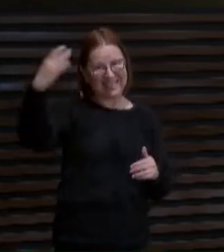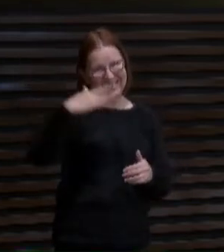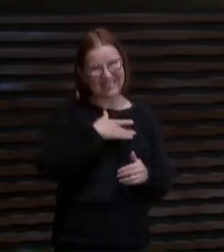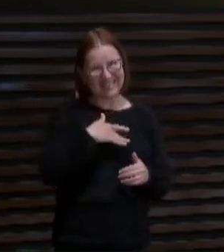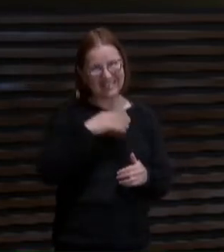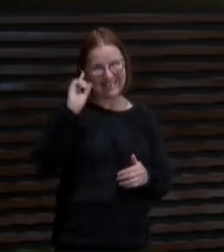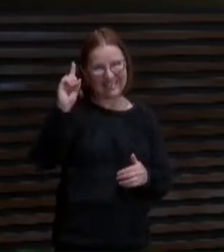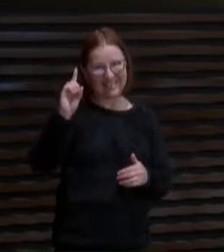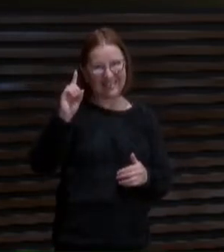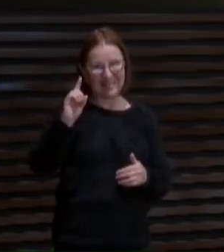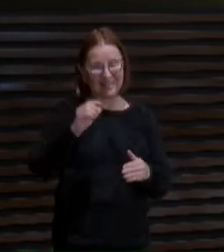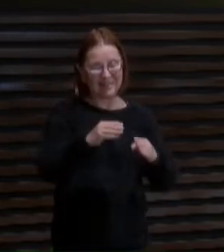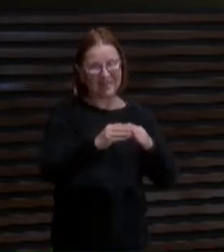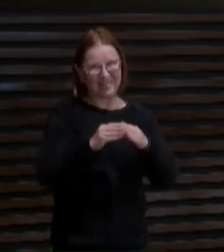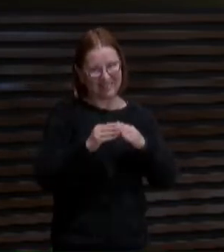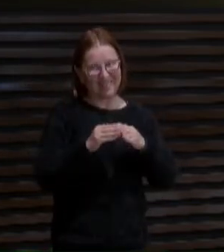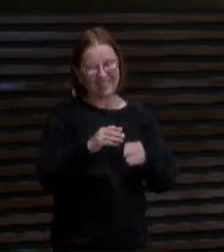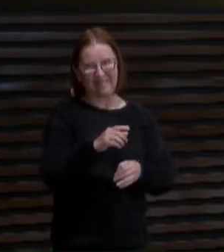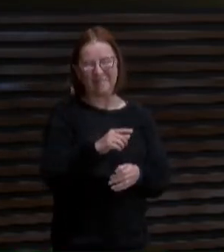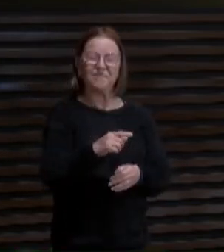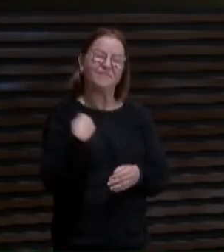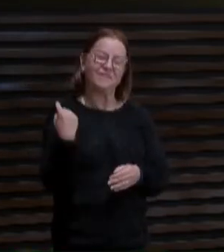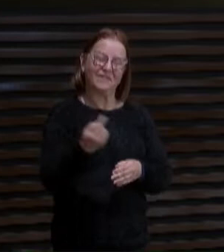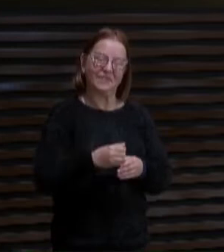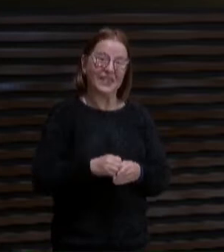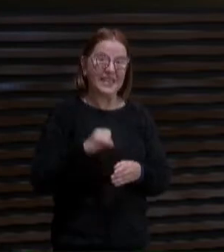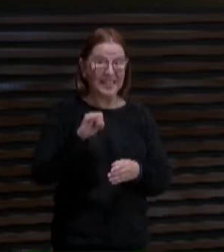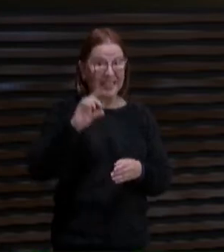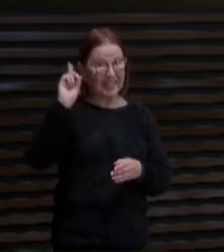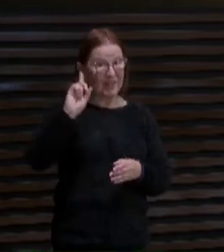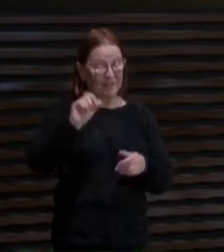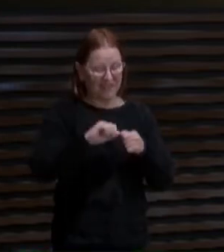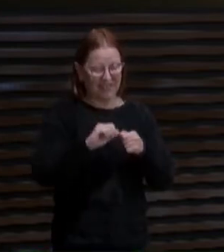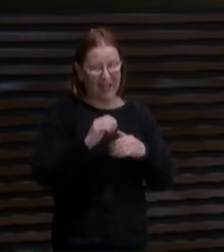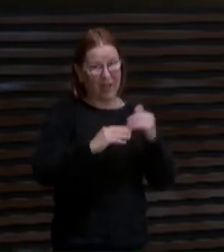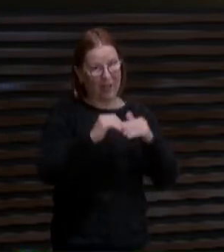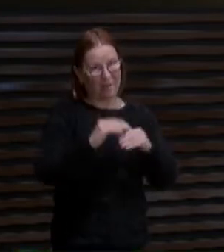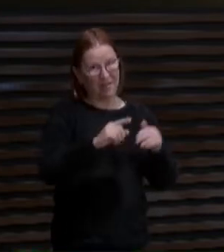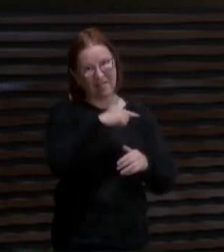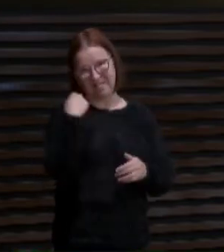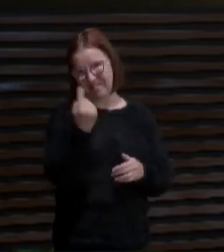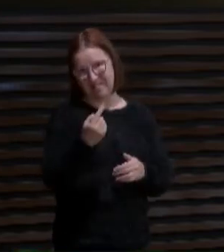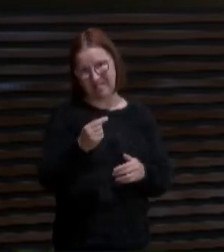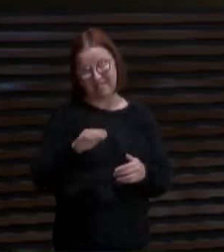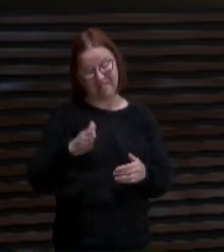em nosso favor se ele não fizer essa obra em nós e por nós nós estamos perdidos